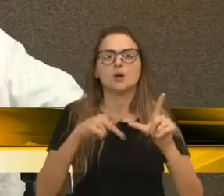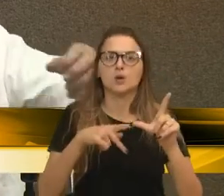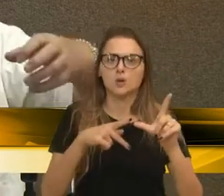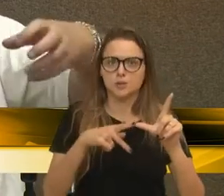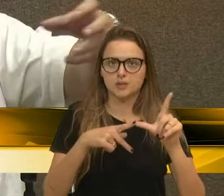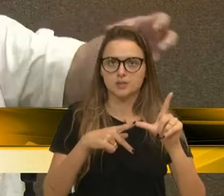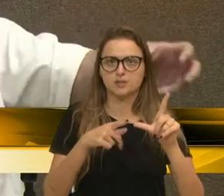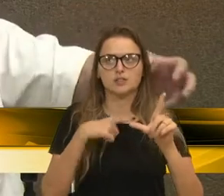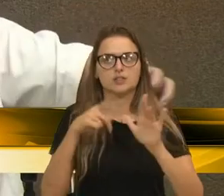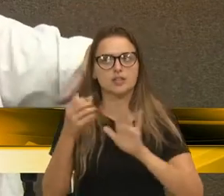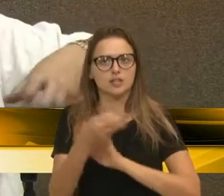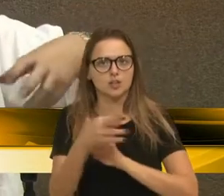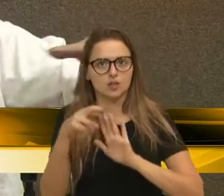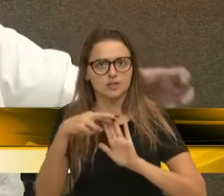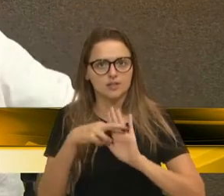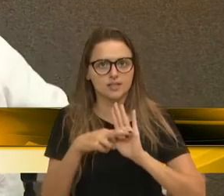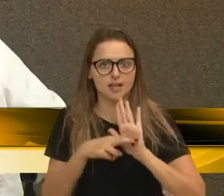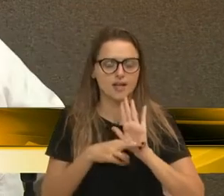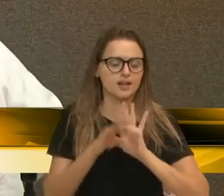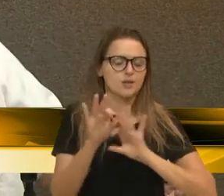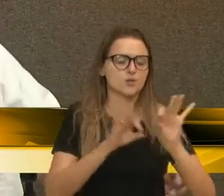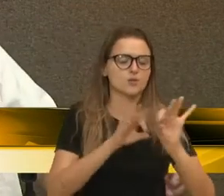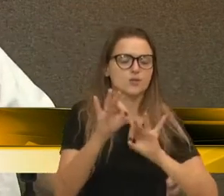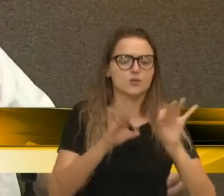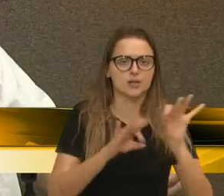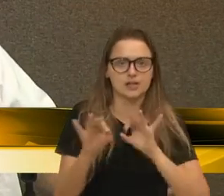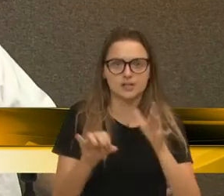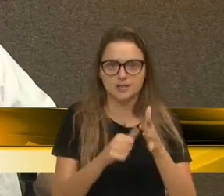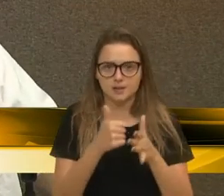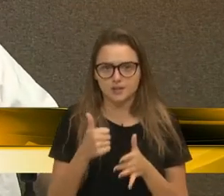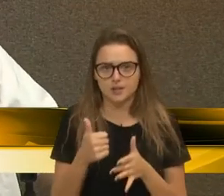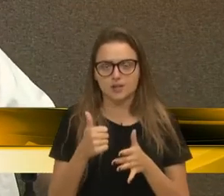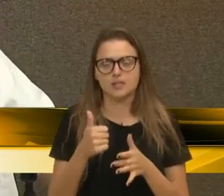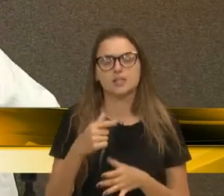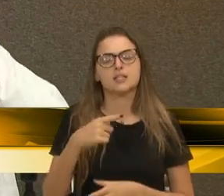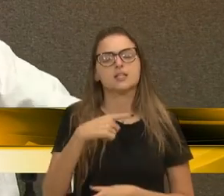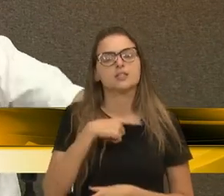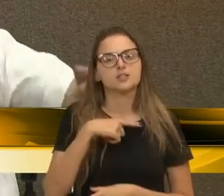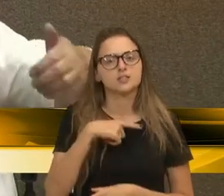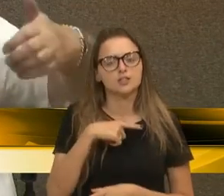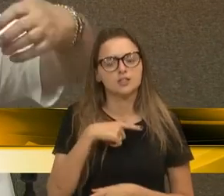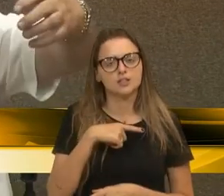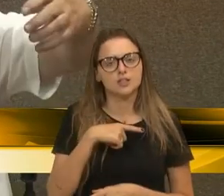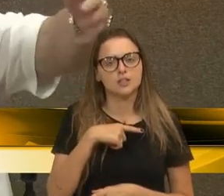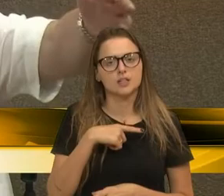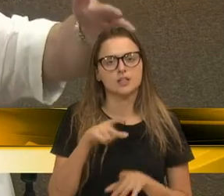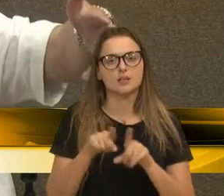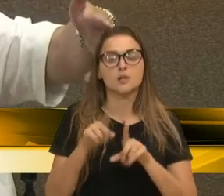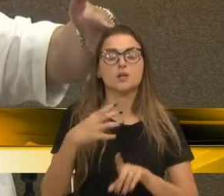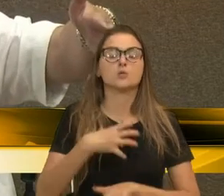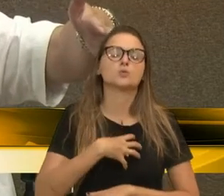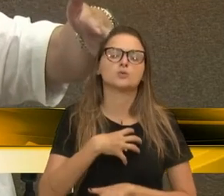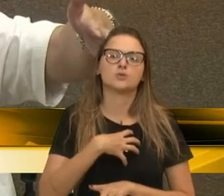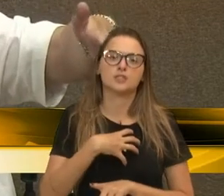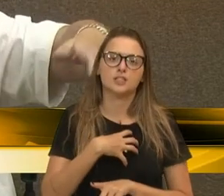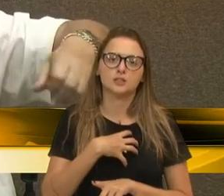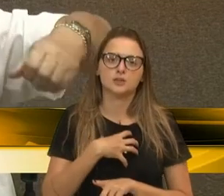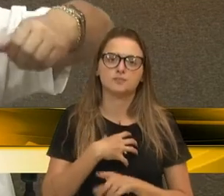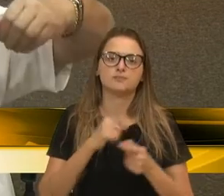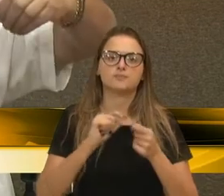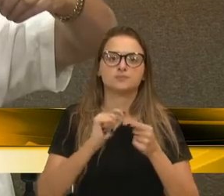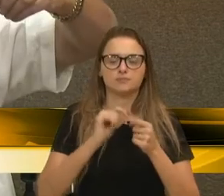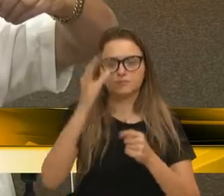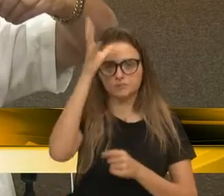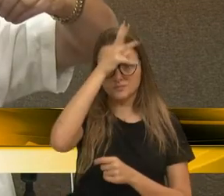De regulamentar melhor, de organizar melhor, de botar formas com que a